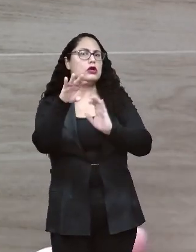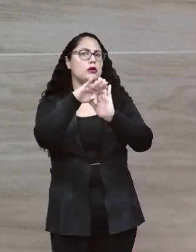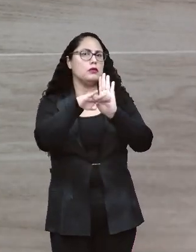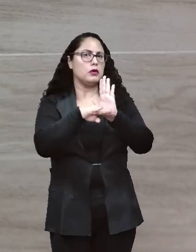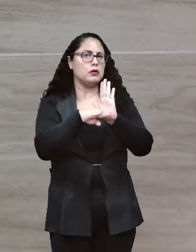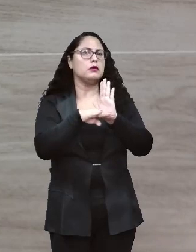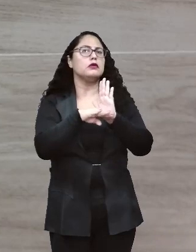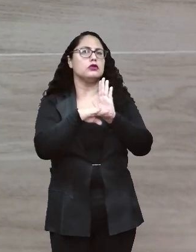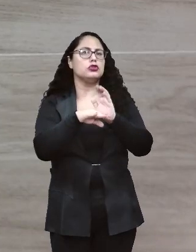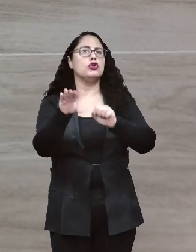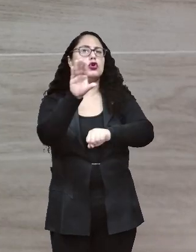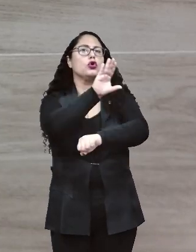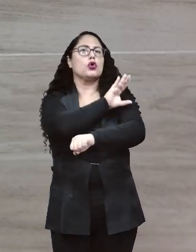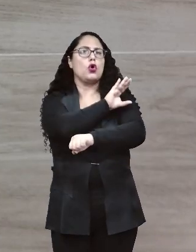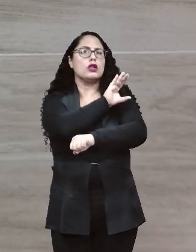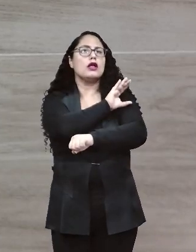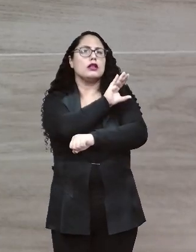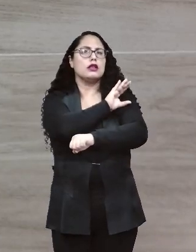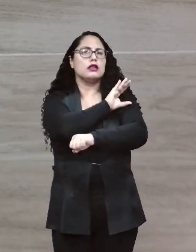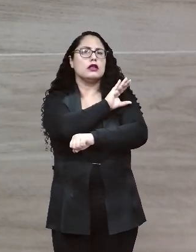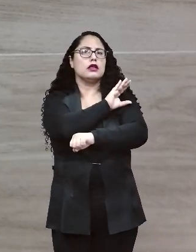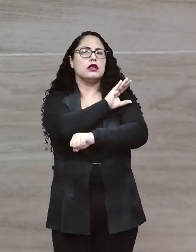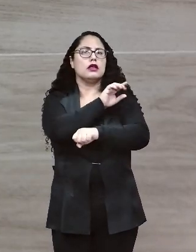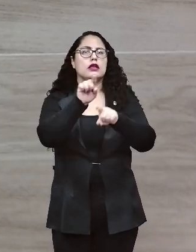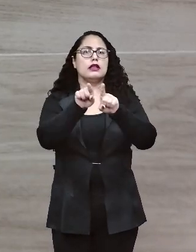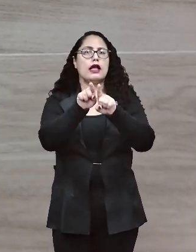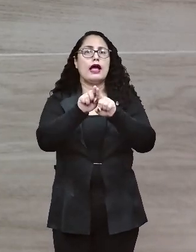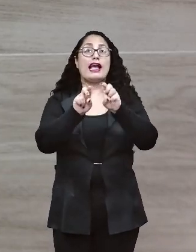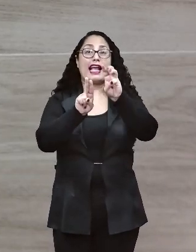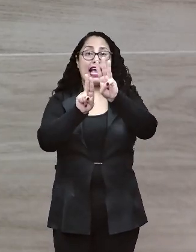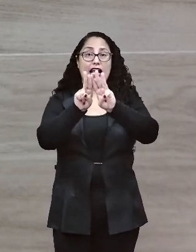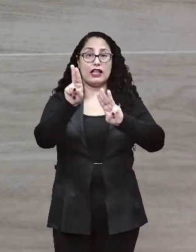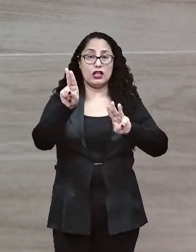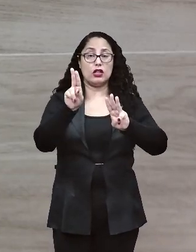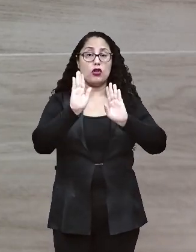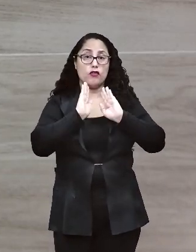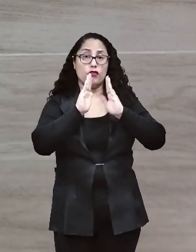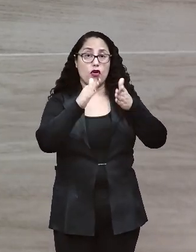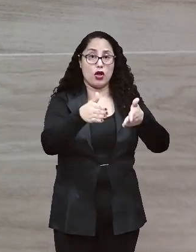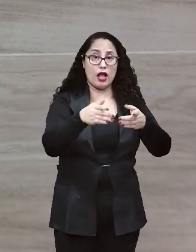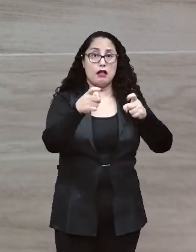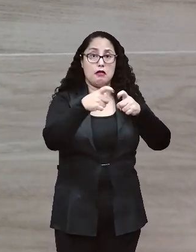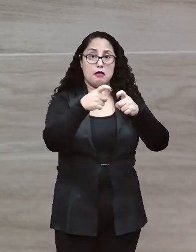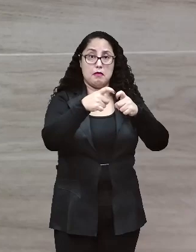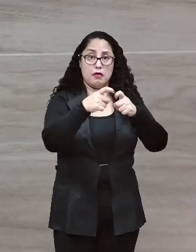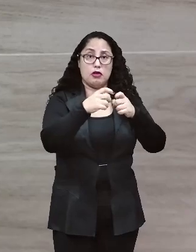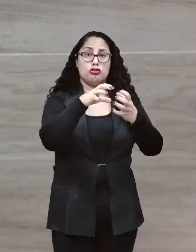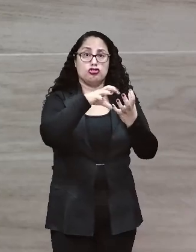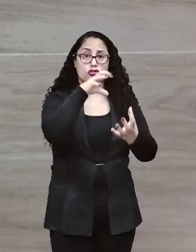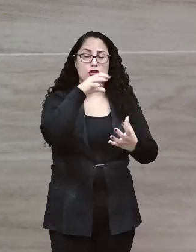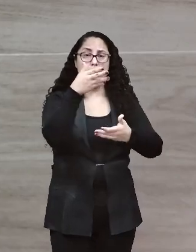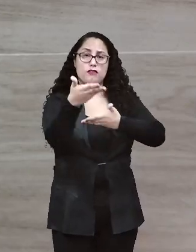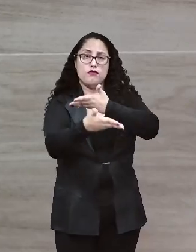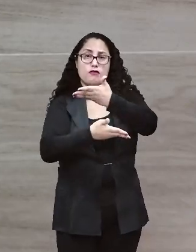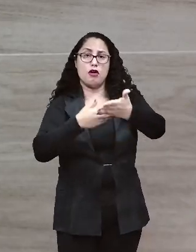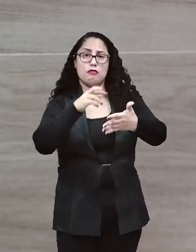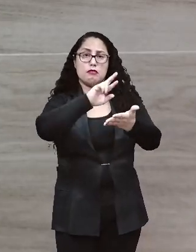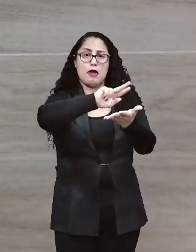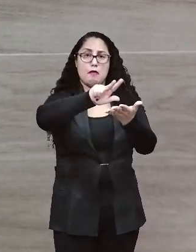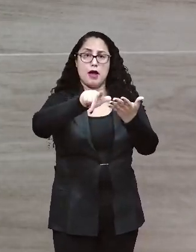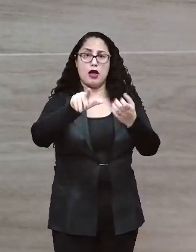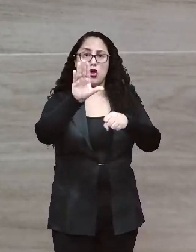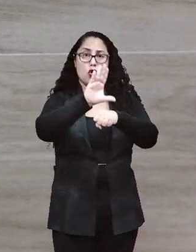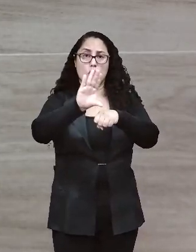programa de pós-graduação da stricto sensu da Católica em gerontologia, ele envolve vários cursos